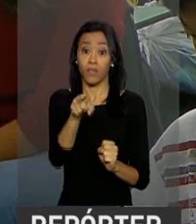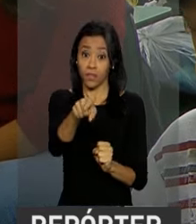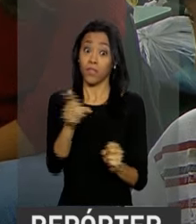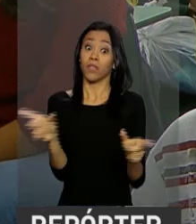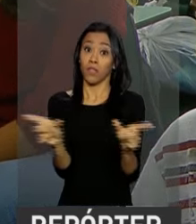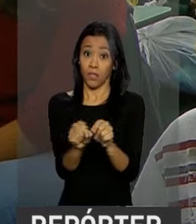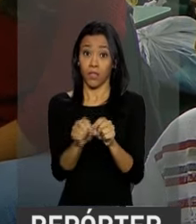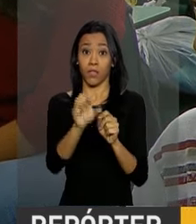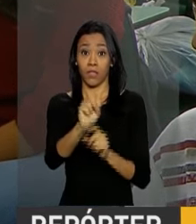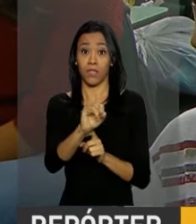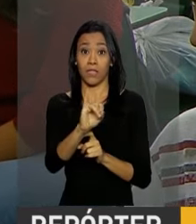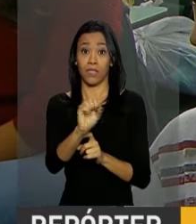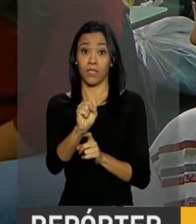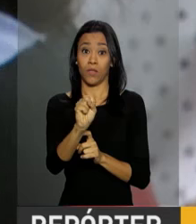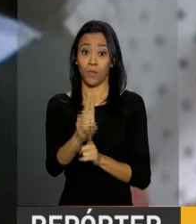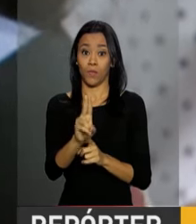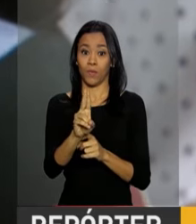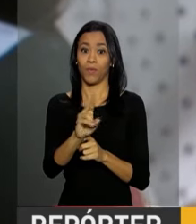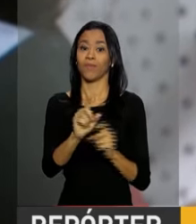SISU, em